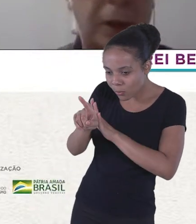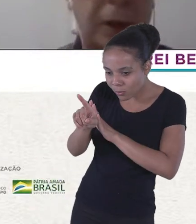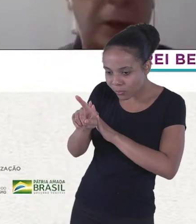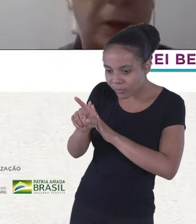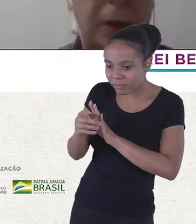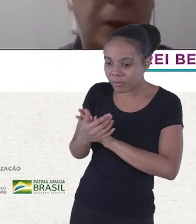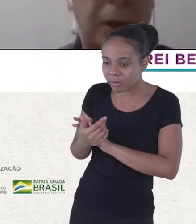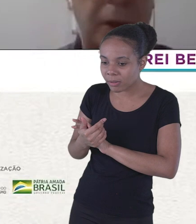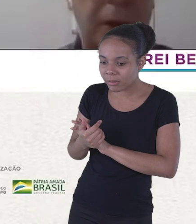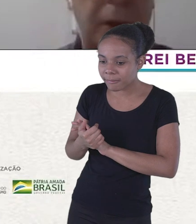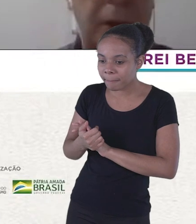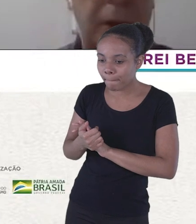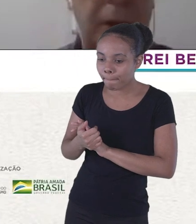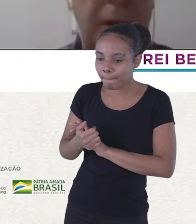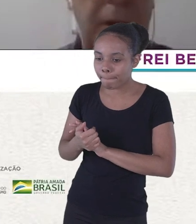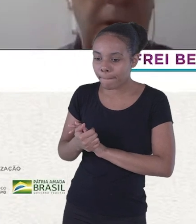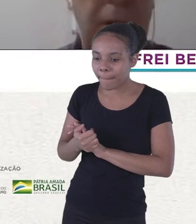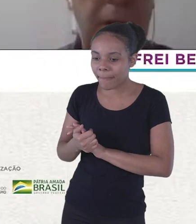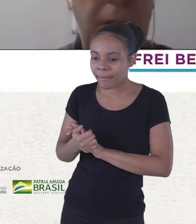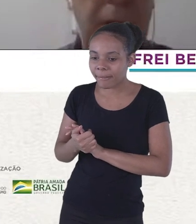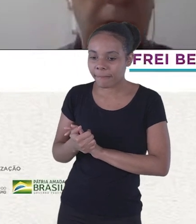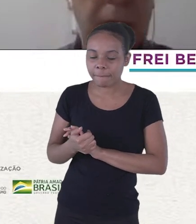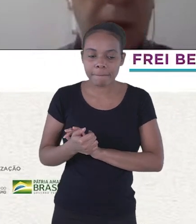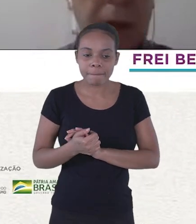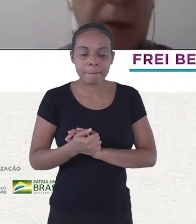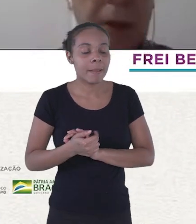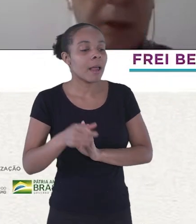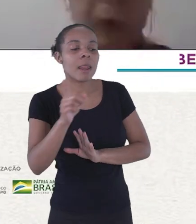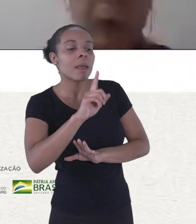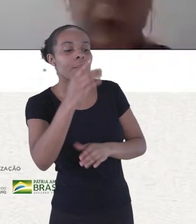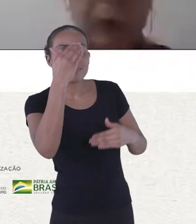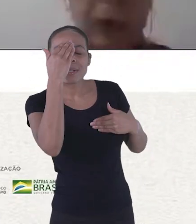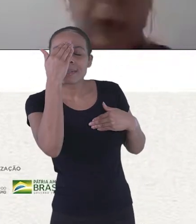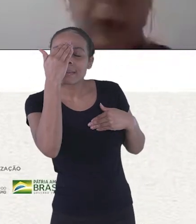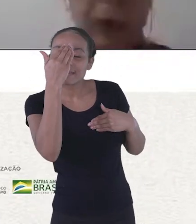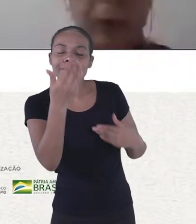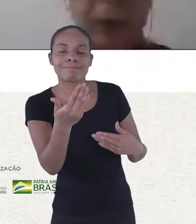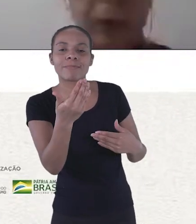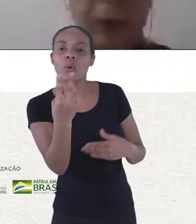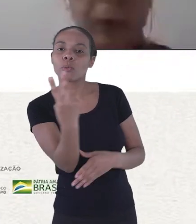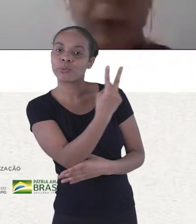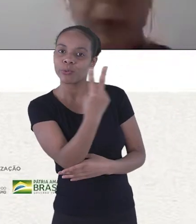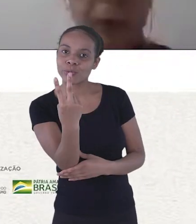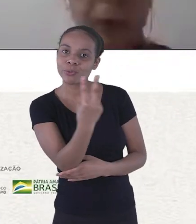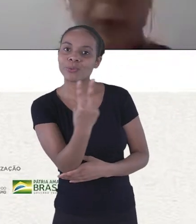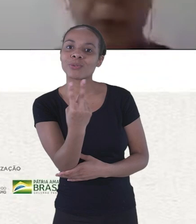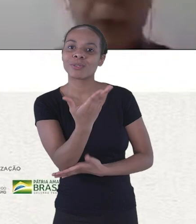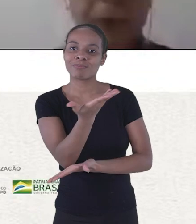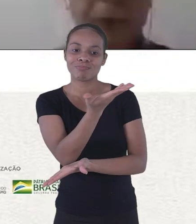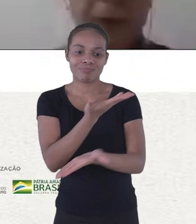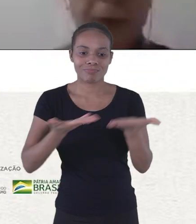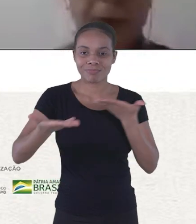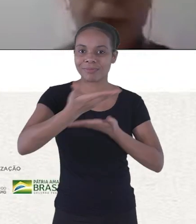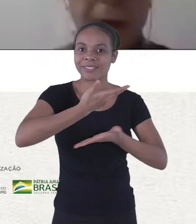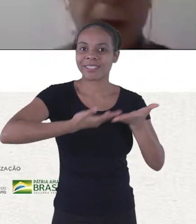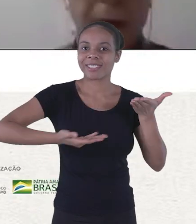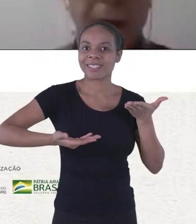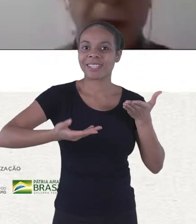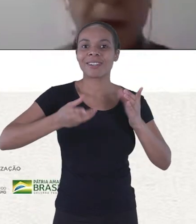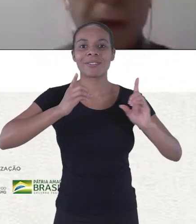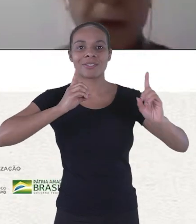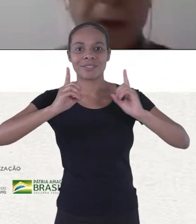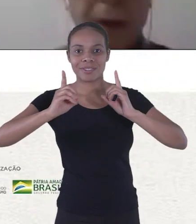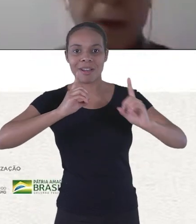um pouquinho. Então, eu gostaria só Não, agradecer ao Luiz por esse Ah. nosso diálogo e, mais uma vez,